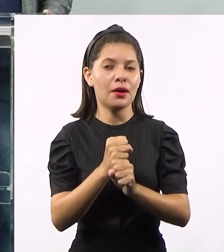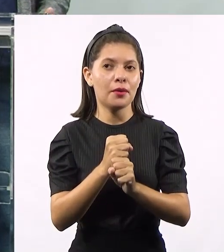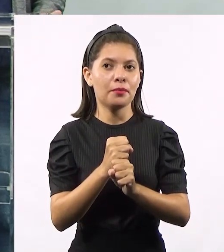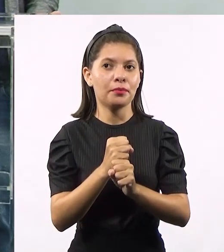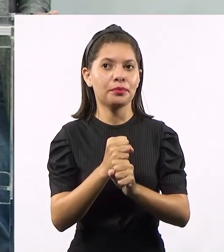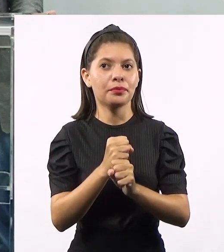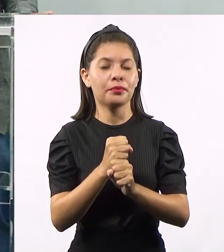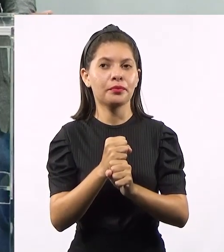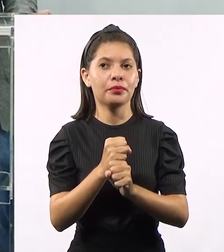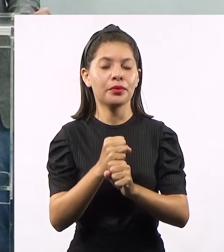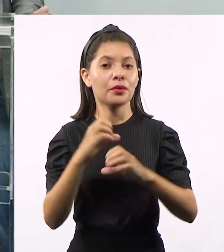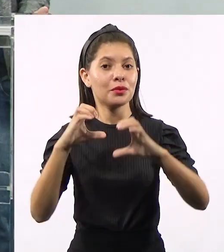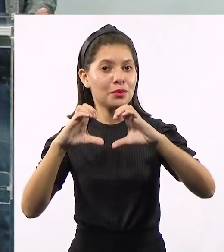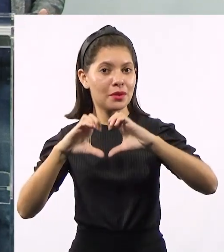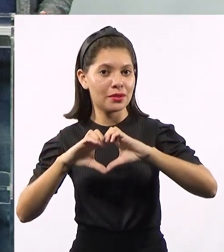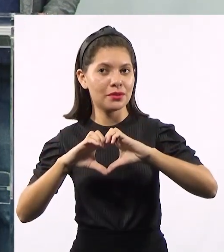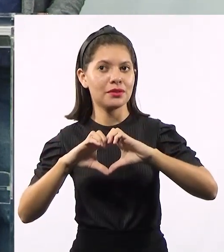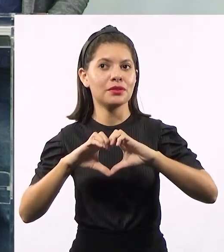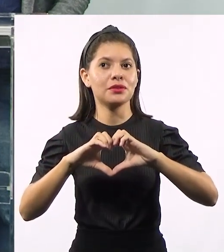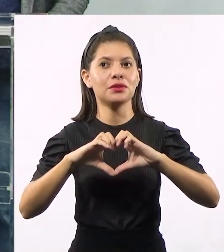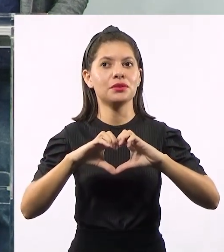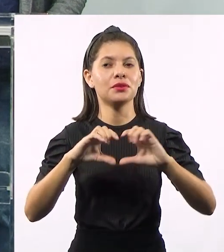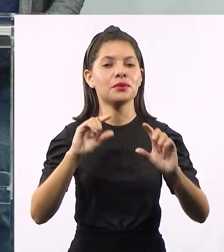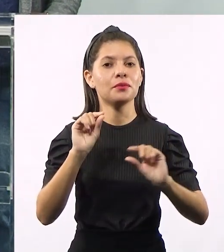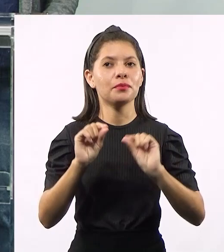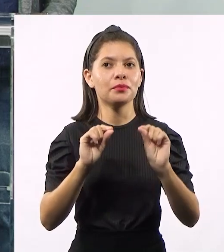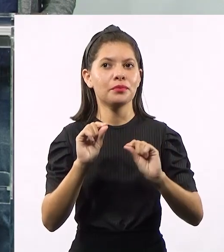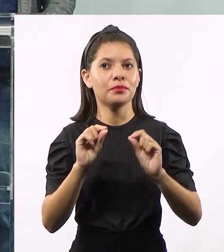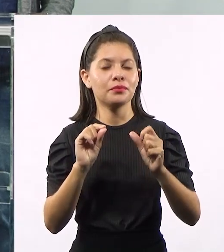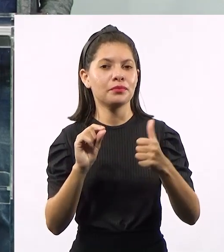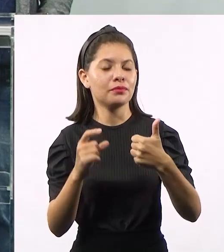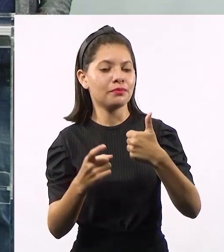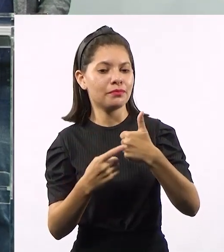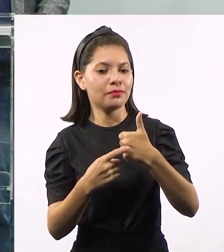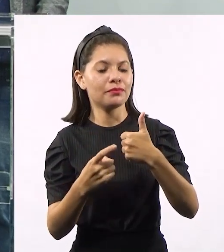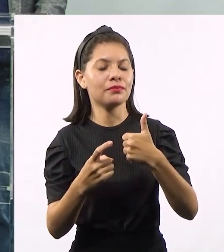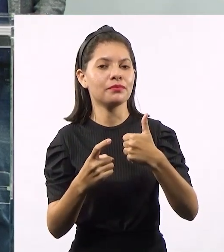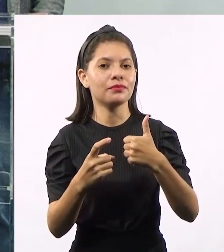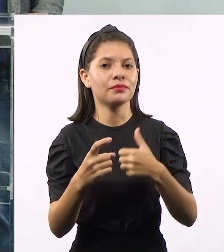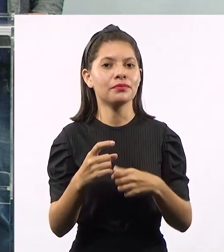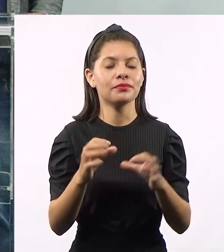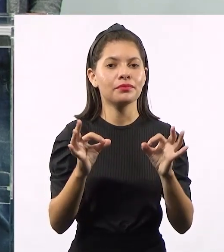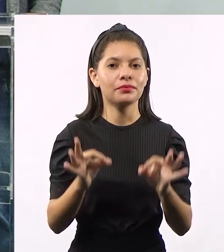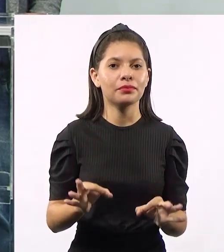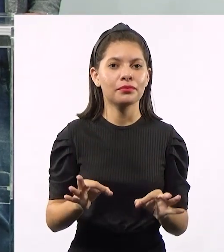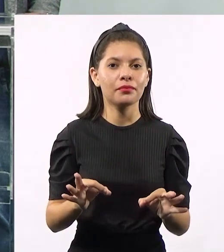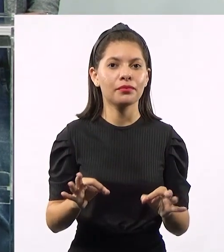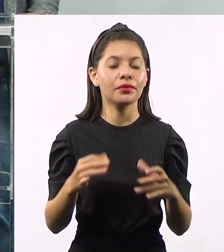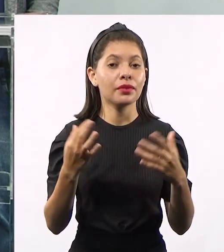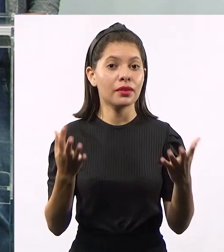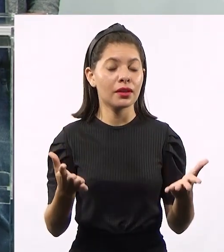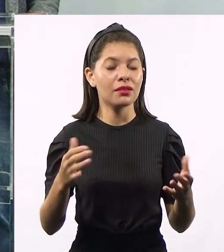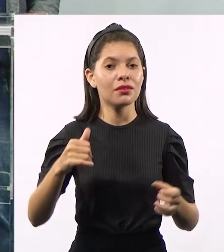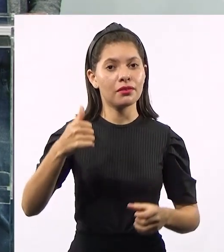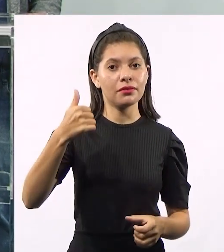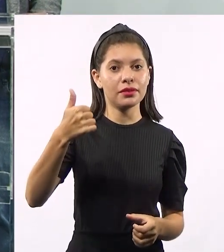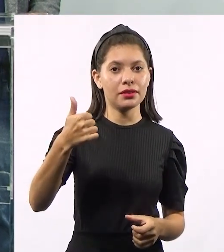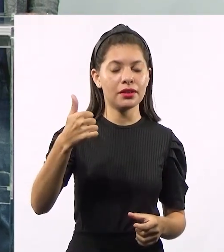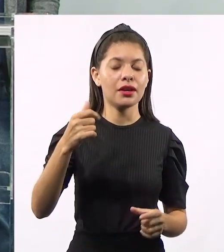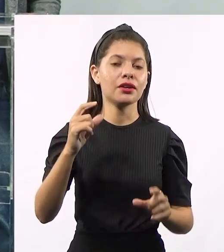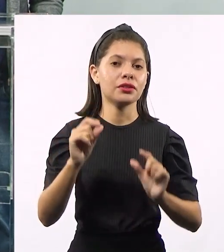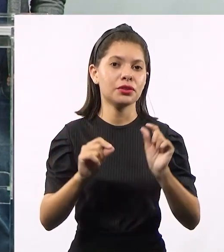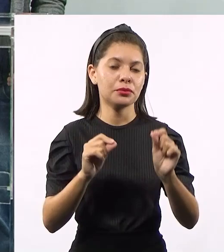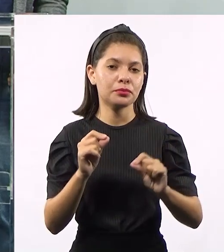coraçõezinhos foram clicados, certo? Então, a vantagem de uma escala binária é que o indivíduo ele precisa